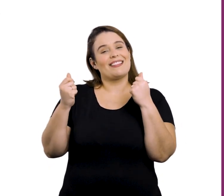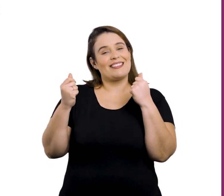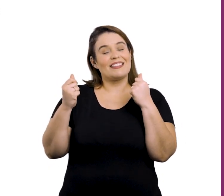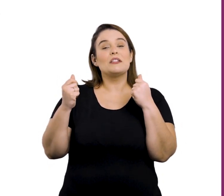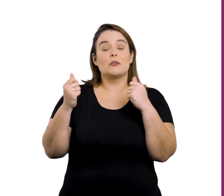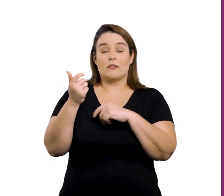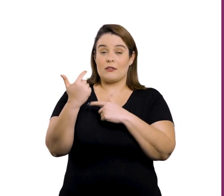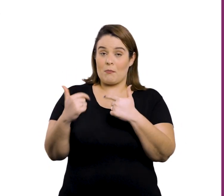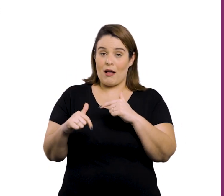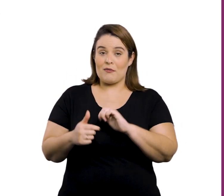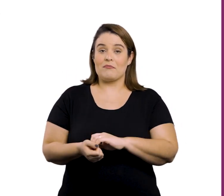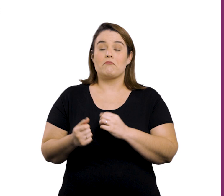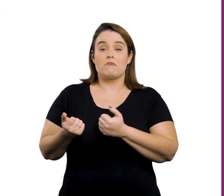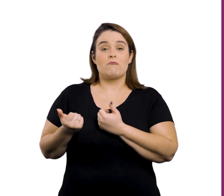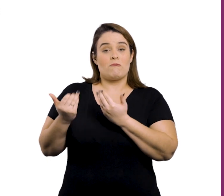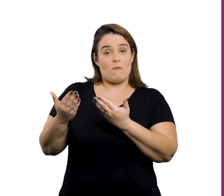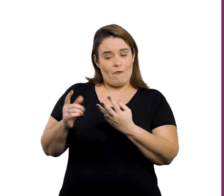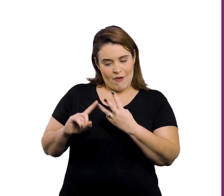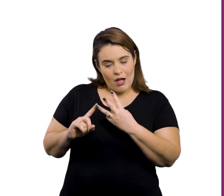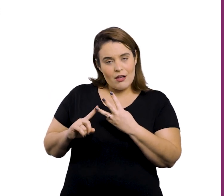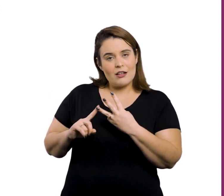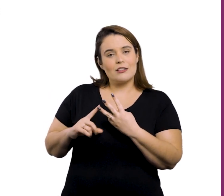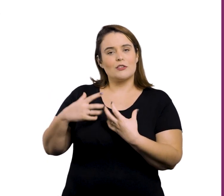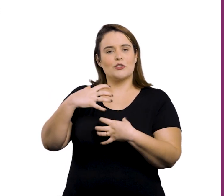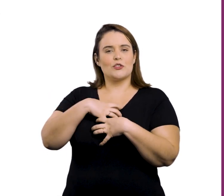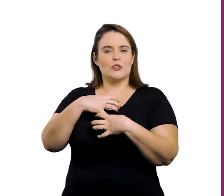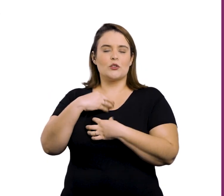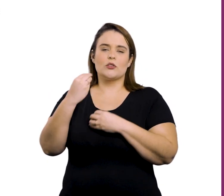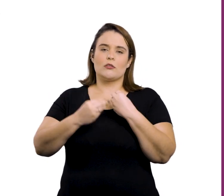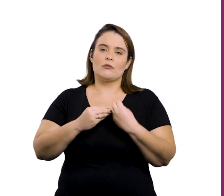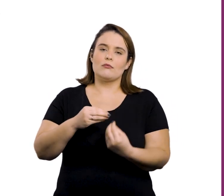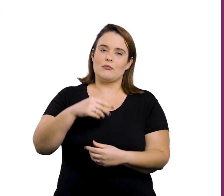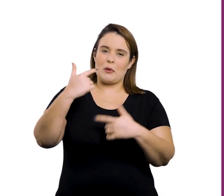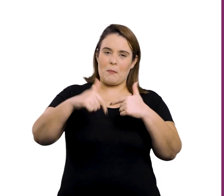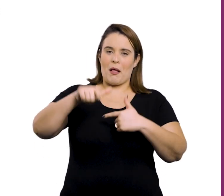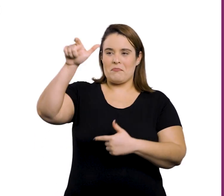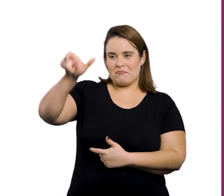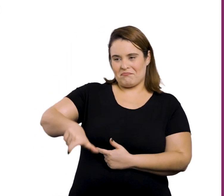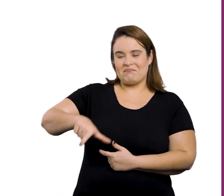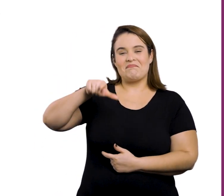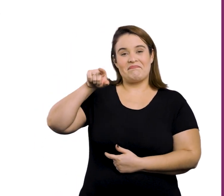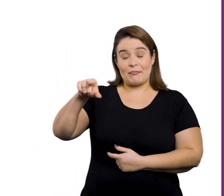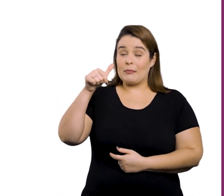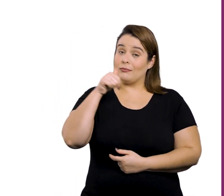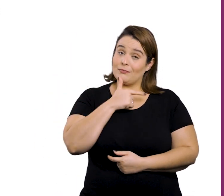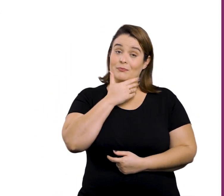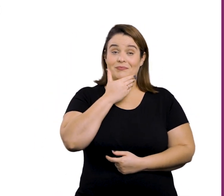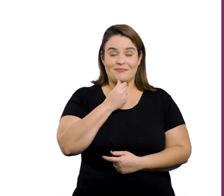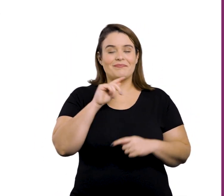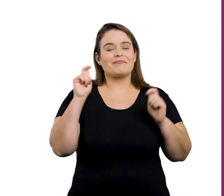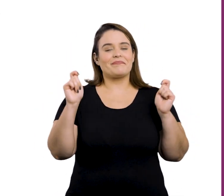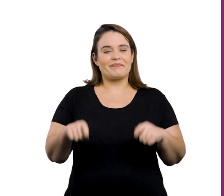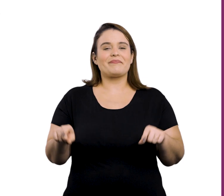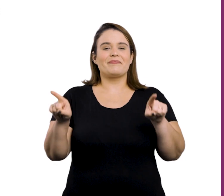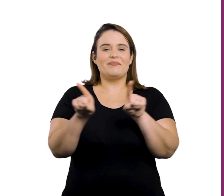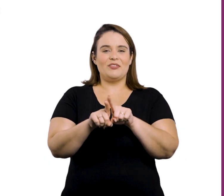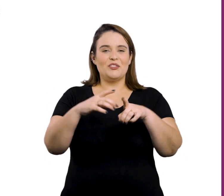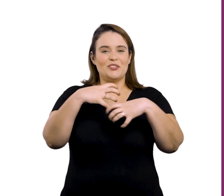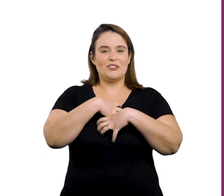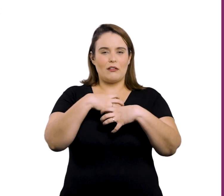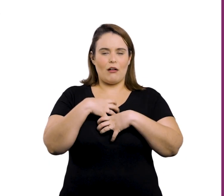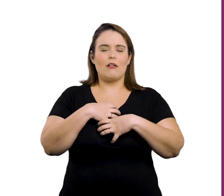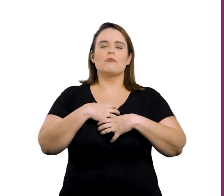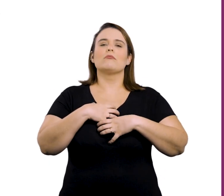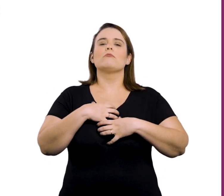outras palavras, é a educação que oferece meios para que o trabalho da cidadã e do cidadão produza as suas